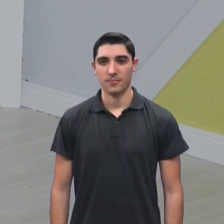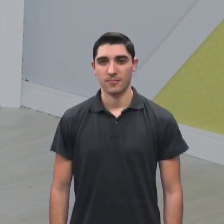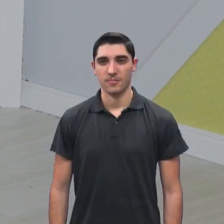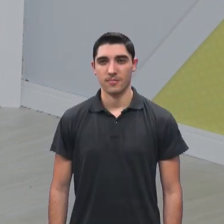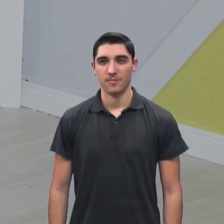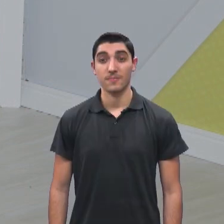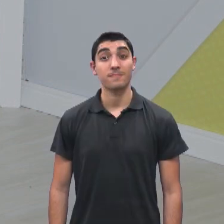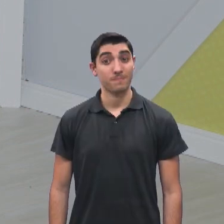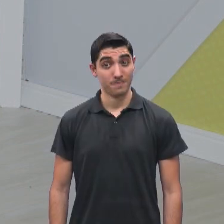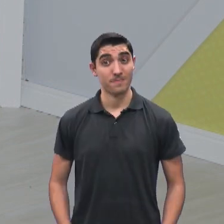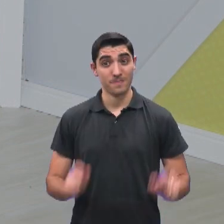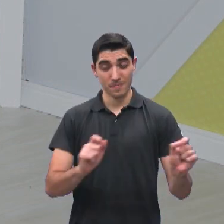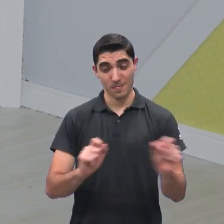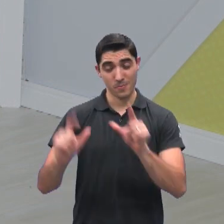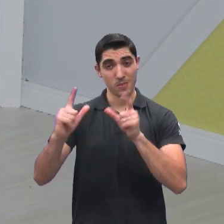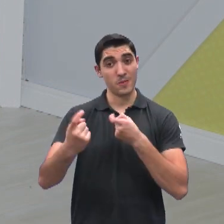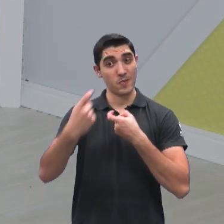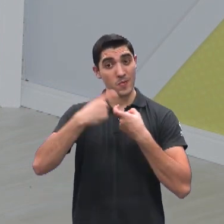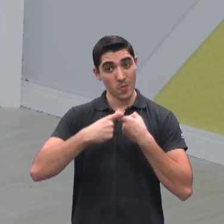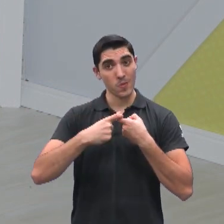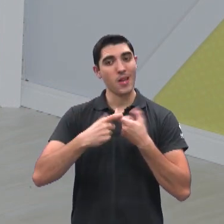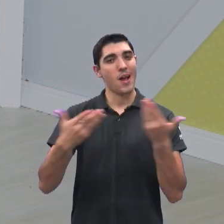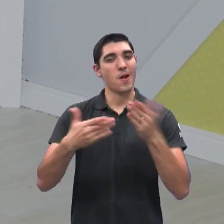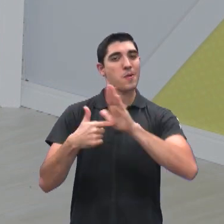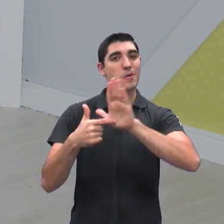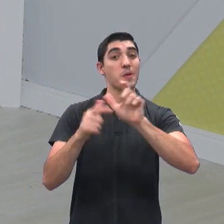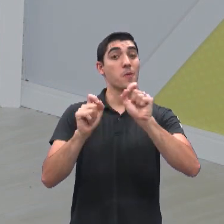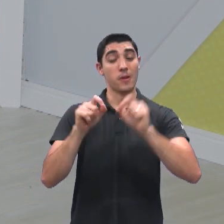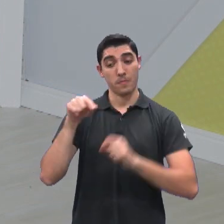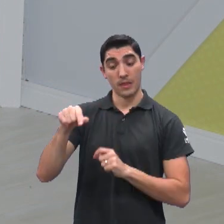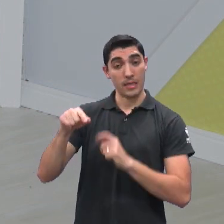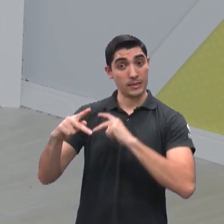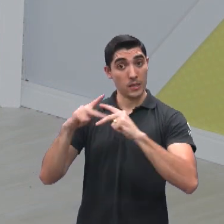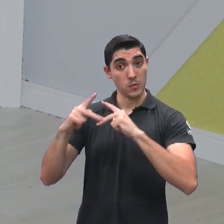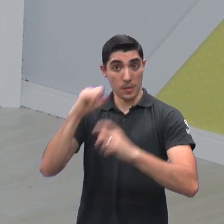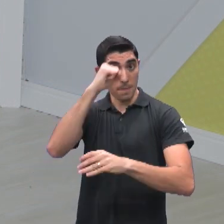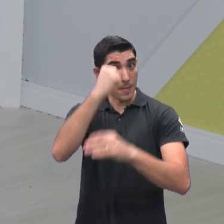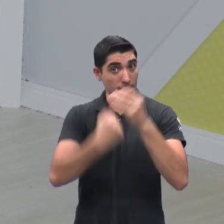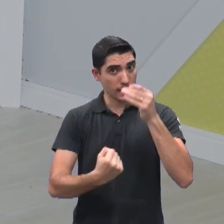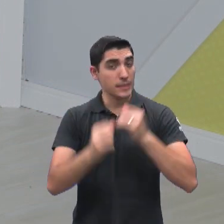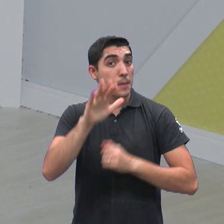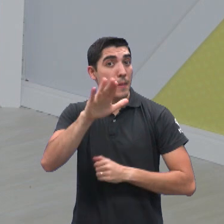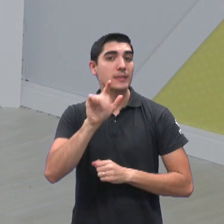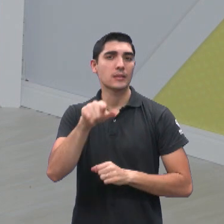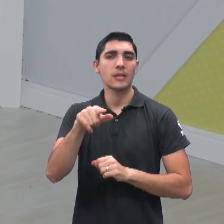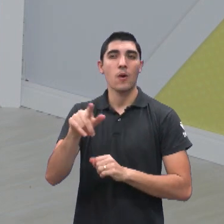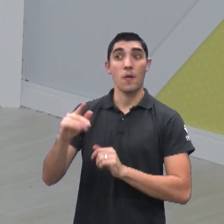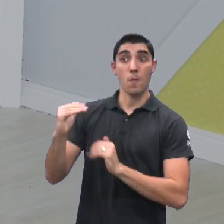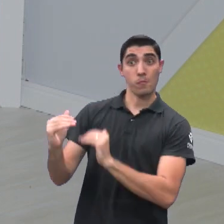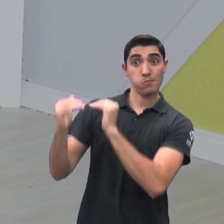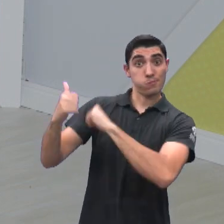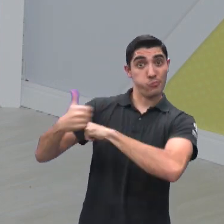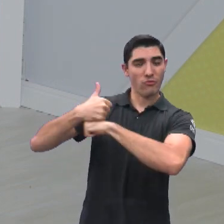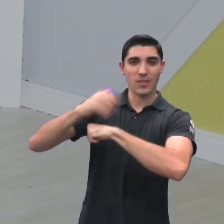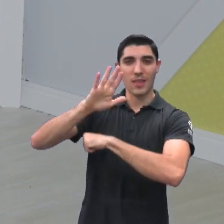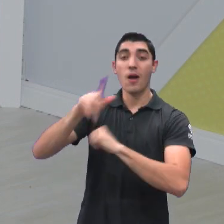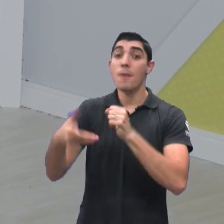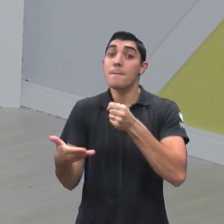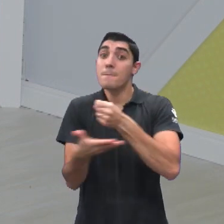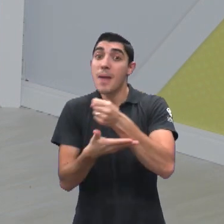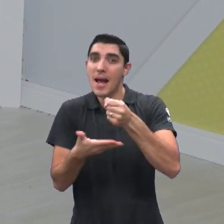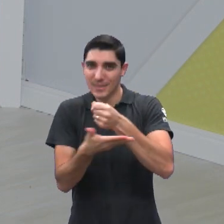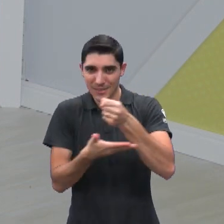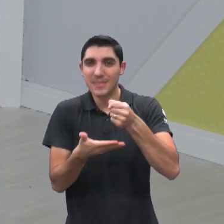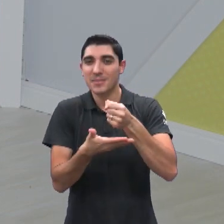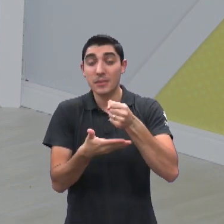Muito bem, estamos de volta com a Hora do Esporte para falar de basquete, mas das categorias de base do basquete feminino de São José dos Campos,